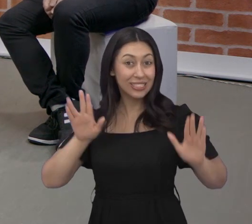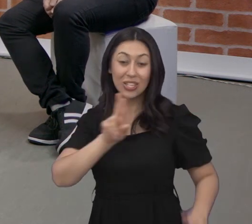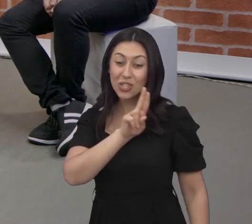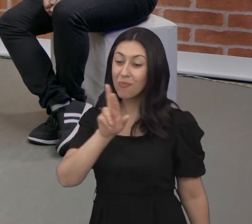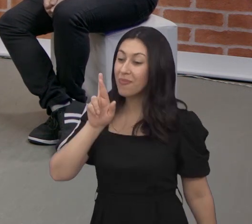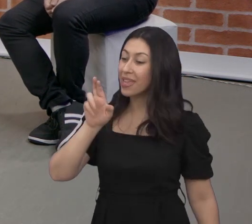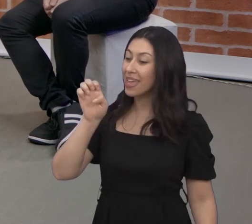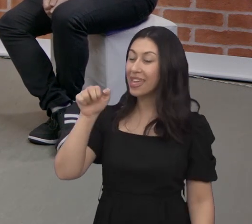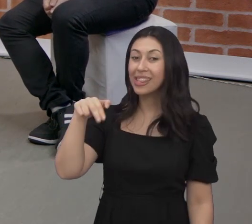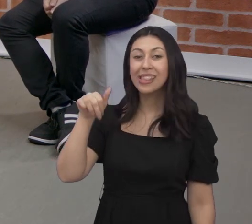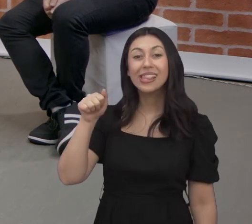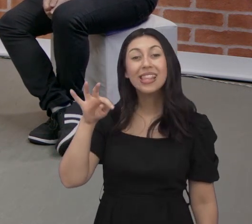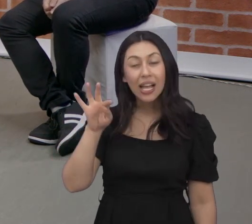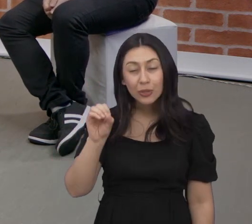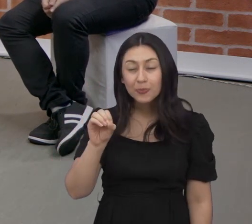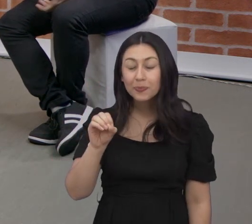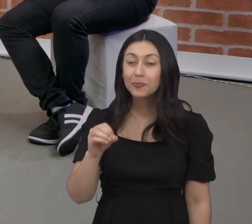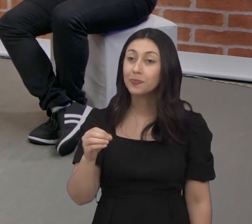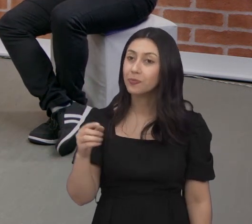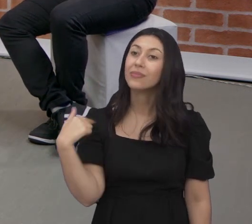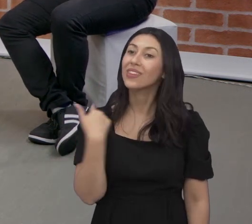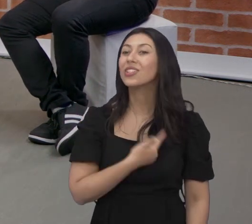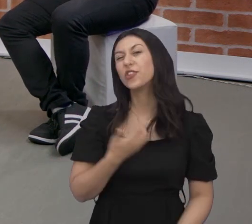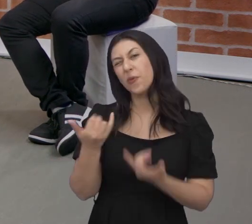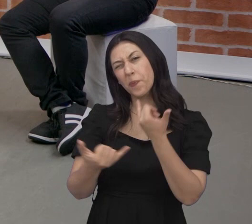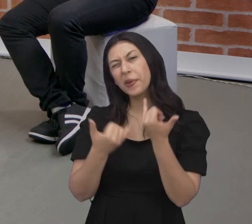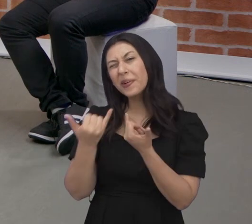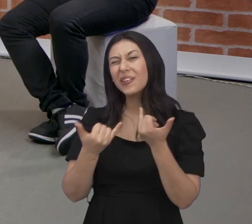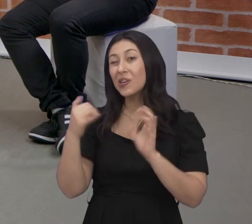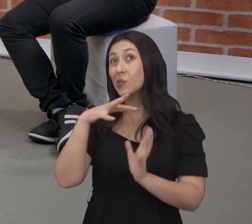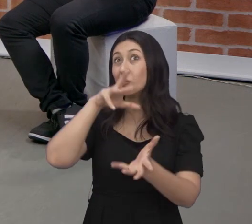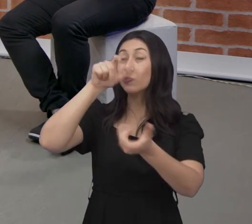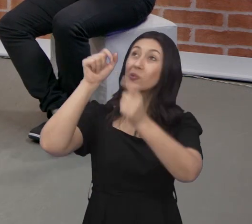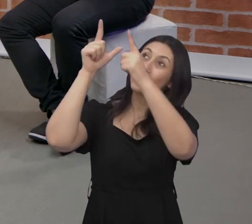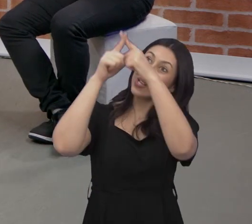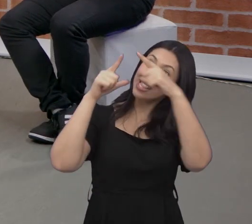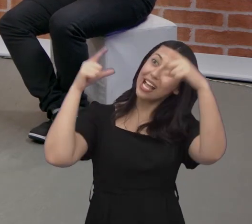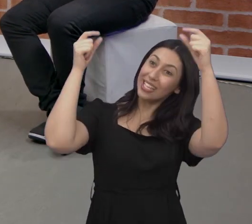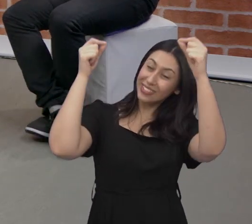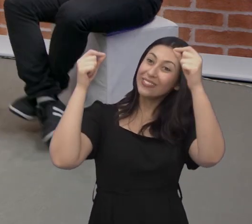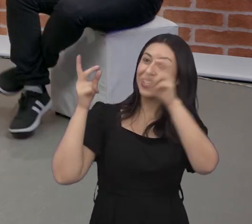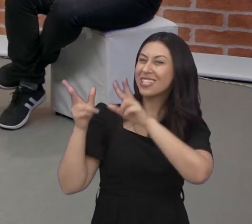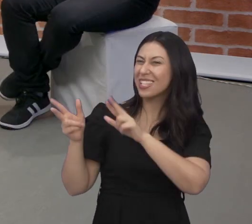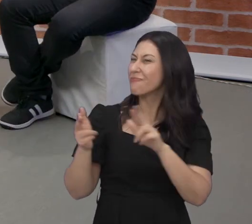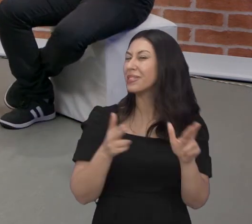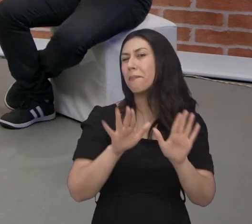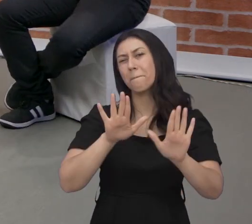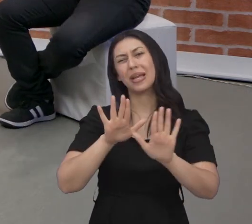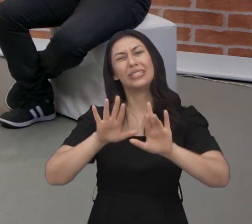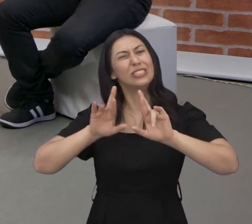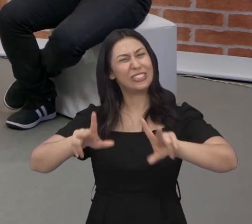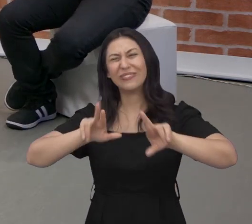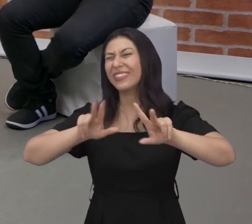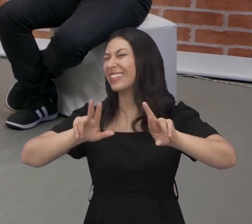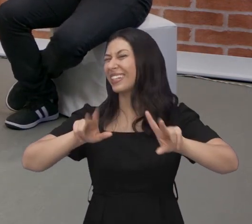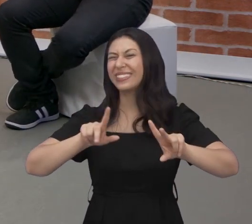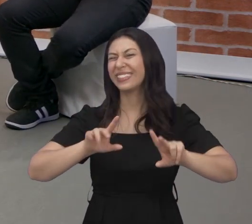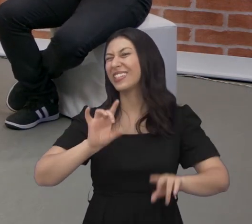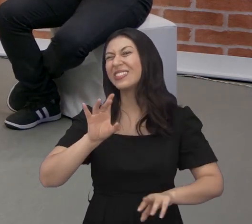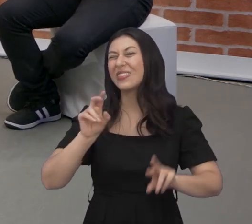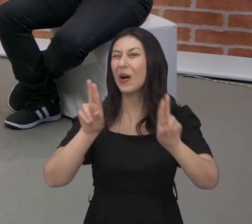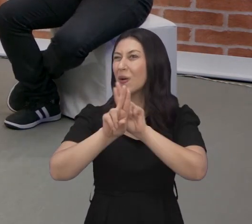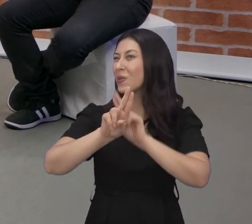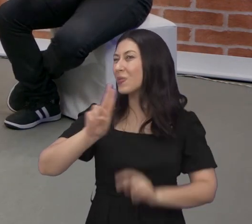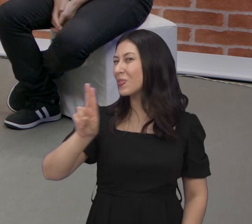extraterrestre. Renato, a gente falou aí brincando do mundo da Lua, né? Sim. Que é uma série que não tem nada a ver com vida extraterrestres, mas que falava do mundo da